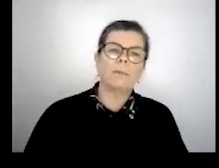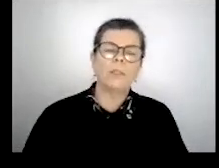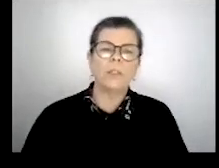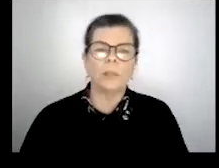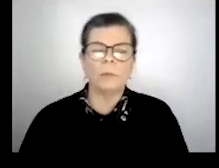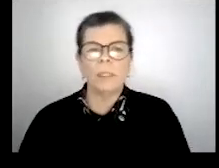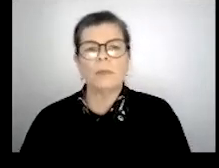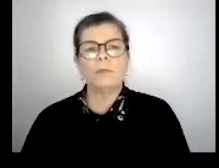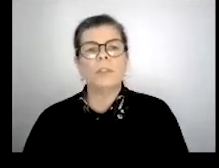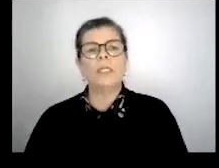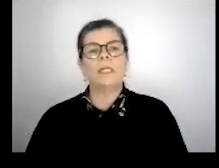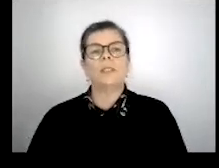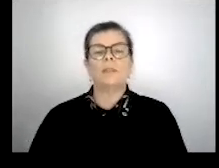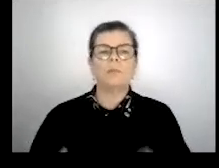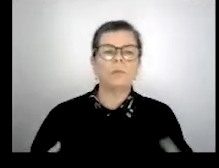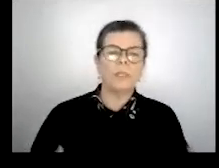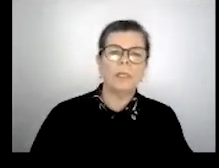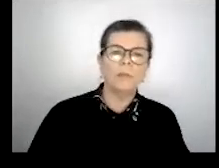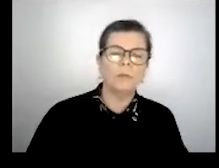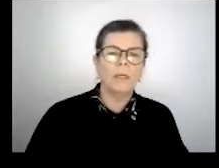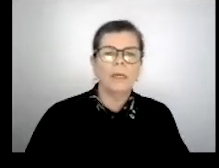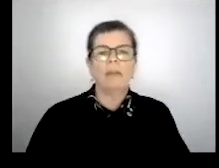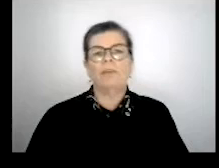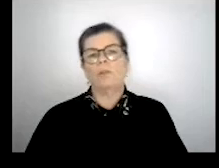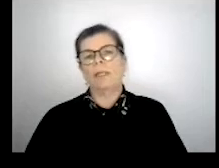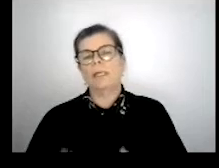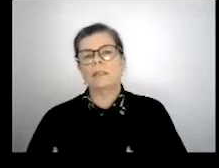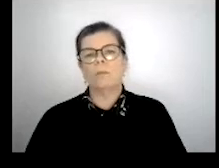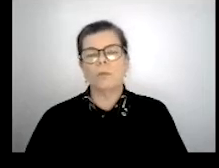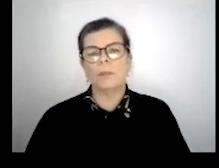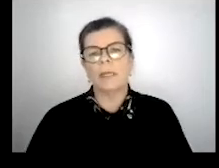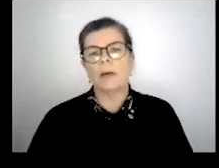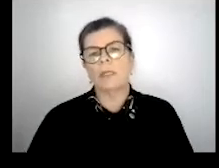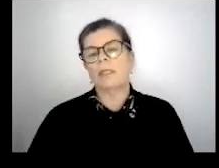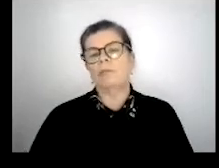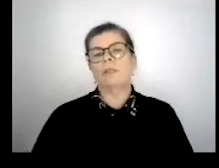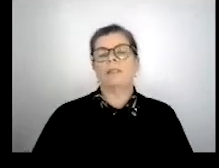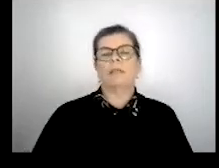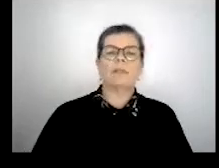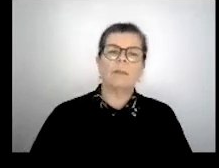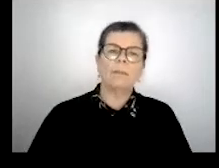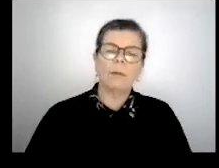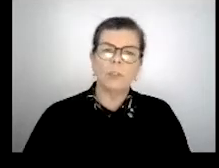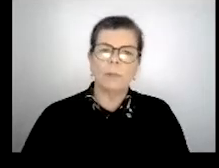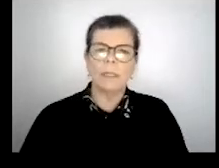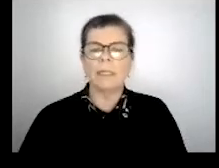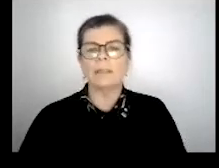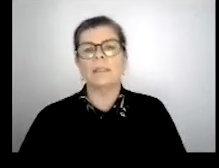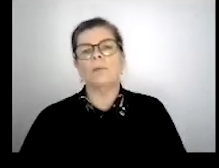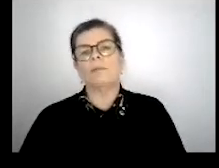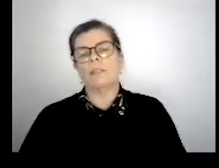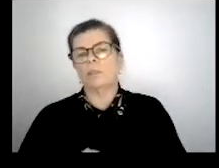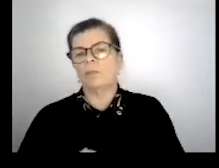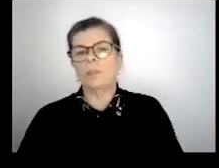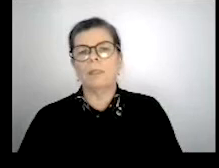simulado propriamente dito. Então, no dia, a gente simula um sinistro, é feita uma ligação para o hospital, que a telefonista deve saber para onde passar a